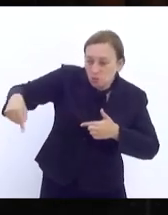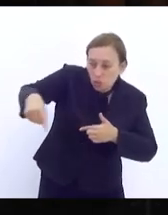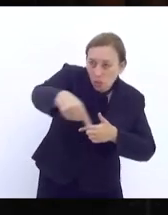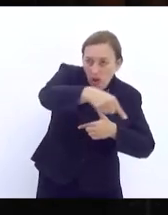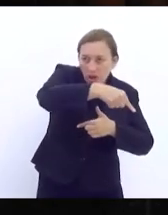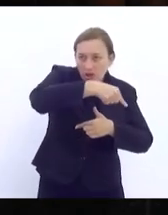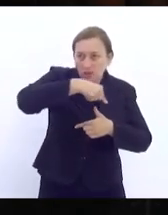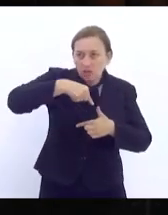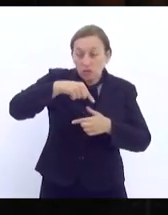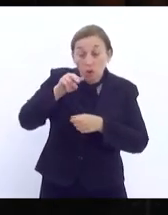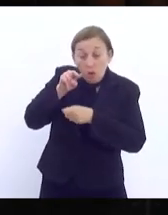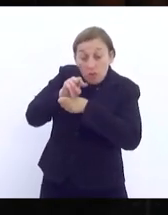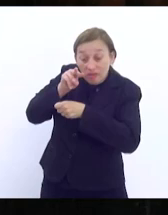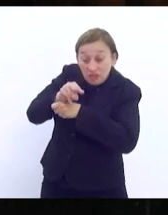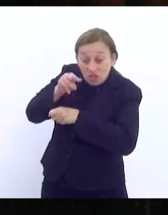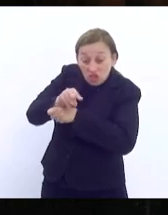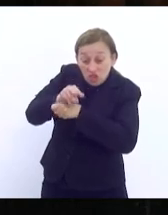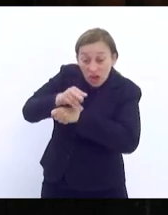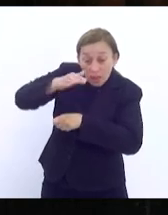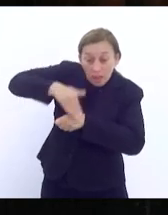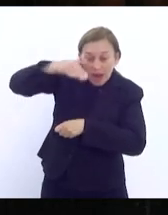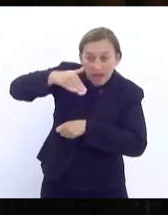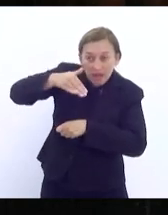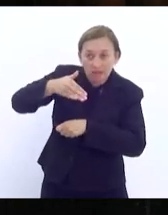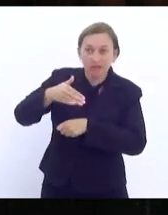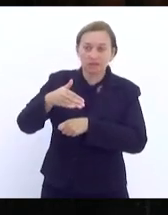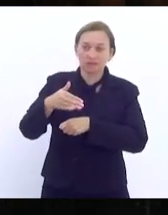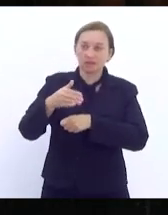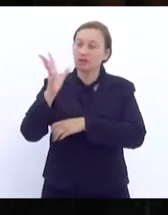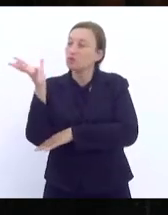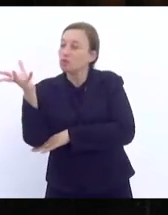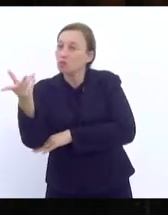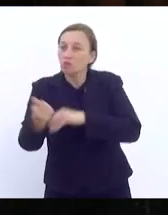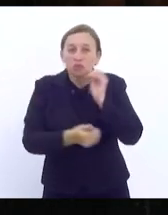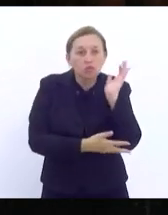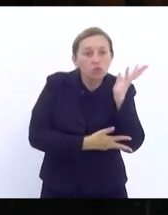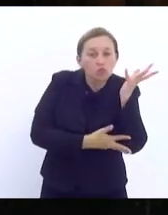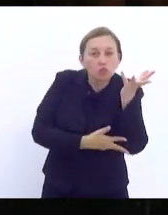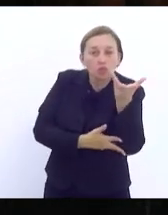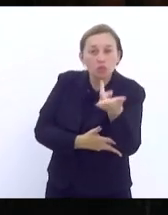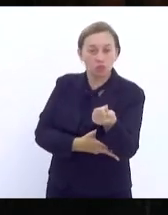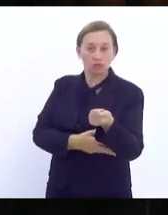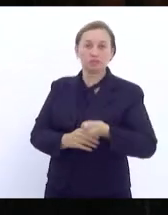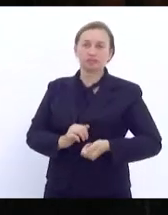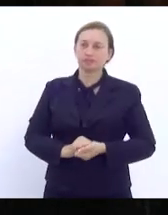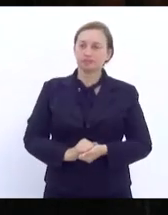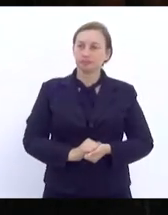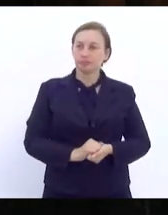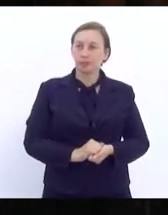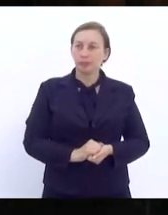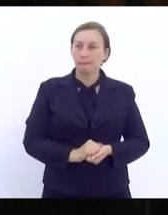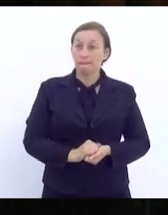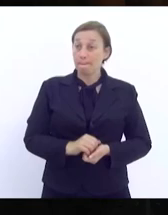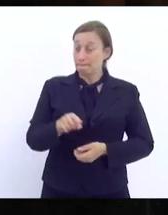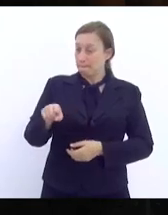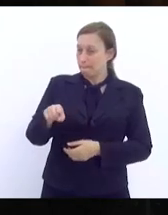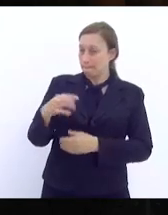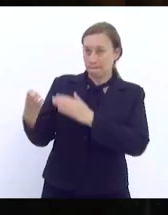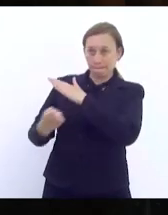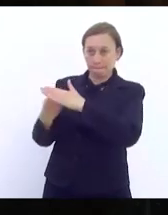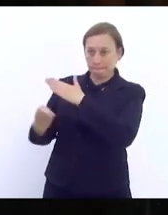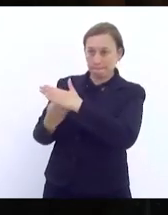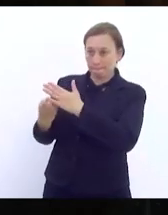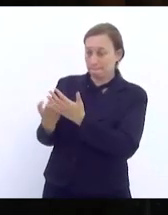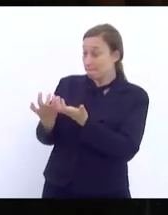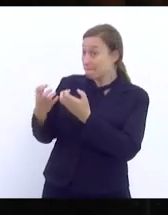que vão operar esse tipo de salvar guarda o meio ambiente esses planos de continenciamento mas essas empresas não estariam